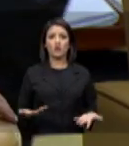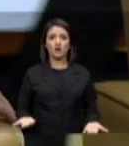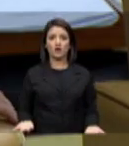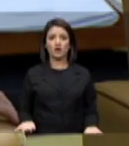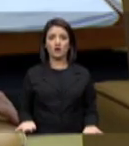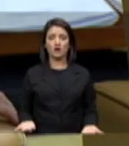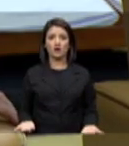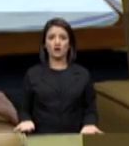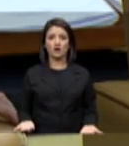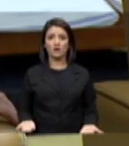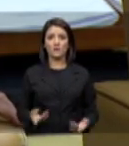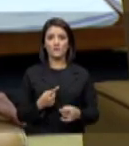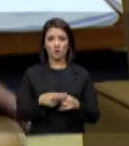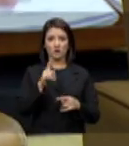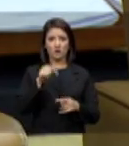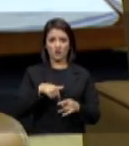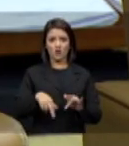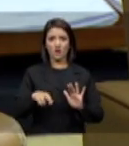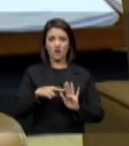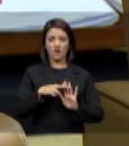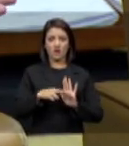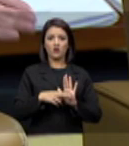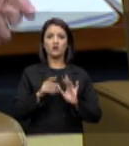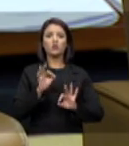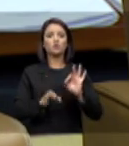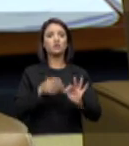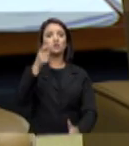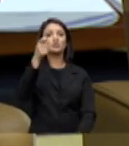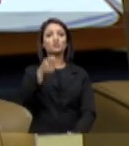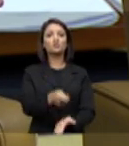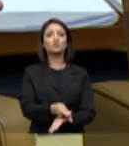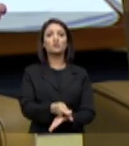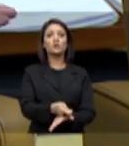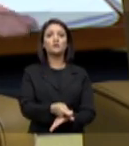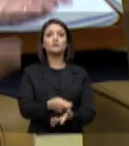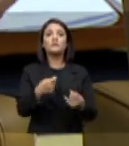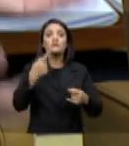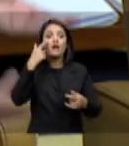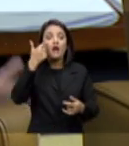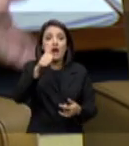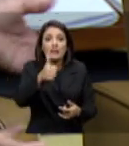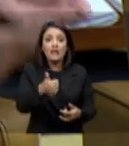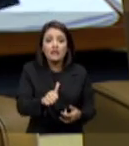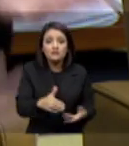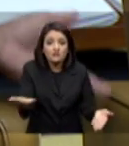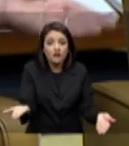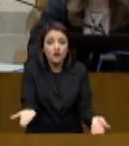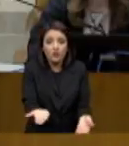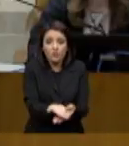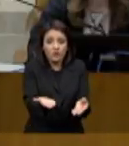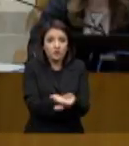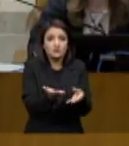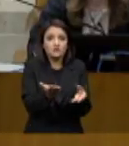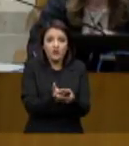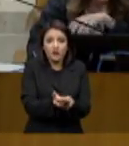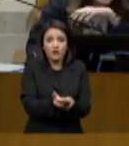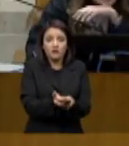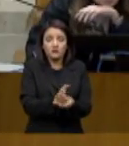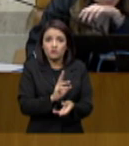acabou-se normativo que o juízo de execução deve examinar e deve examinar